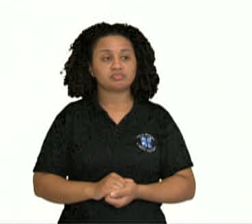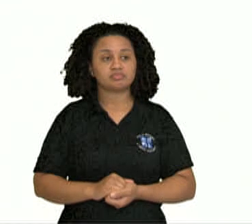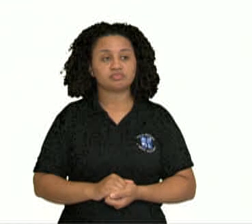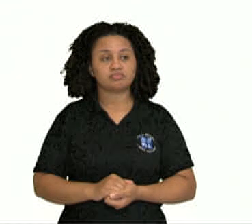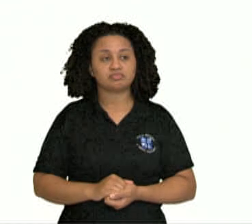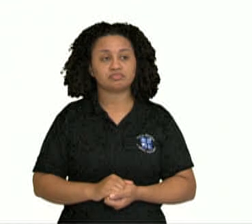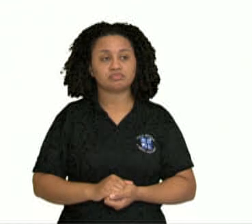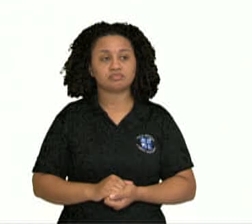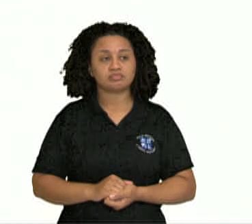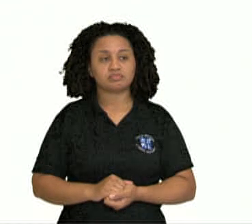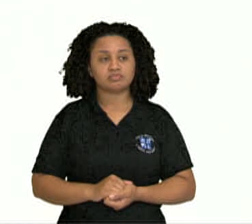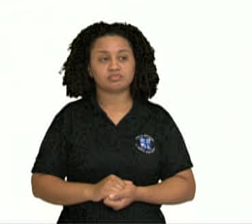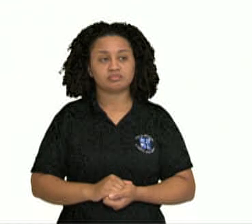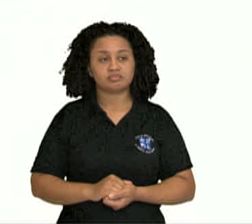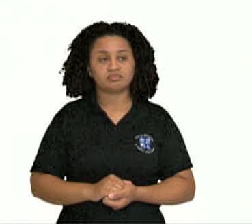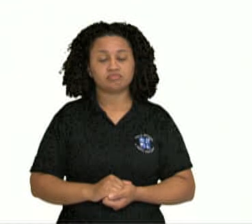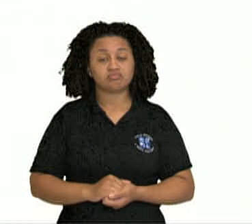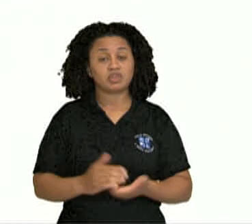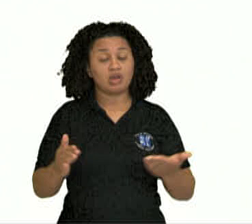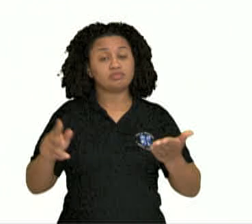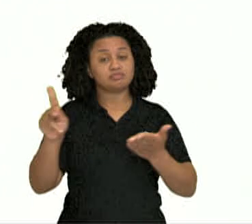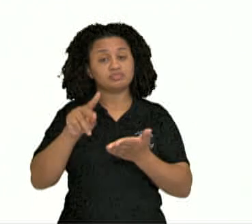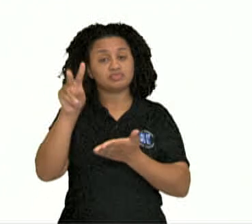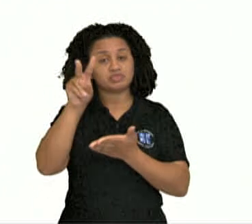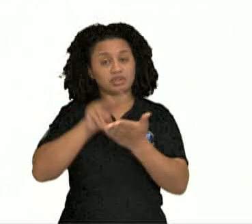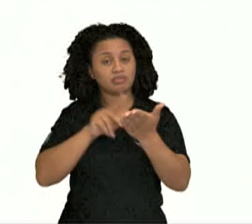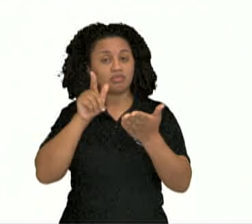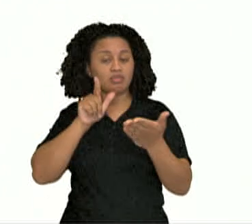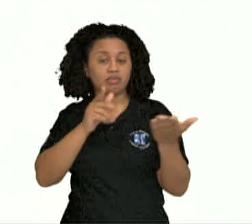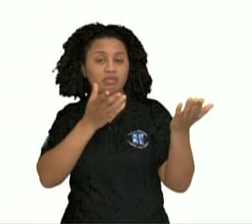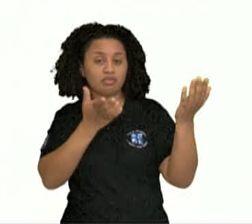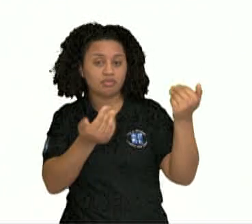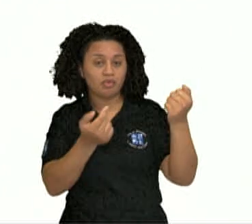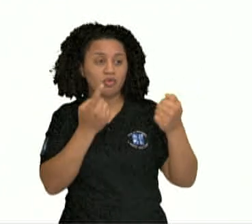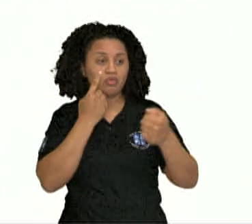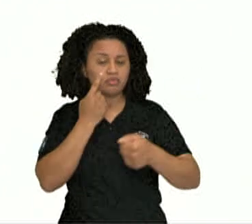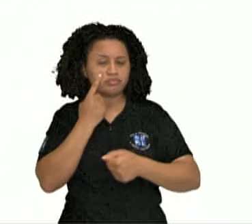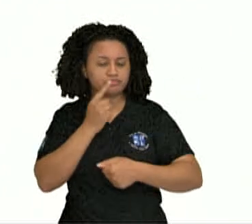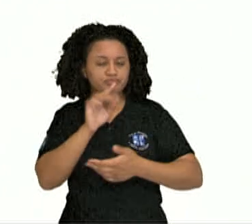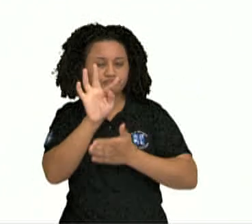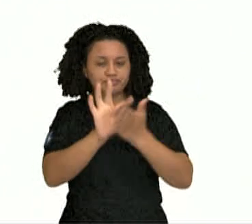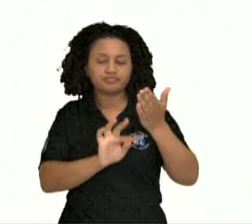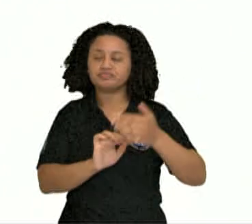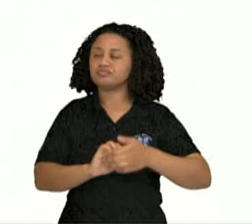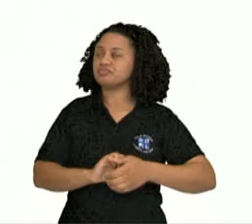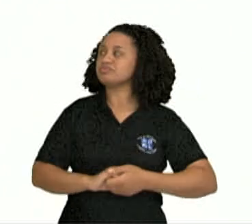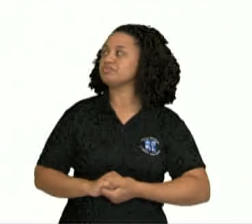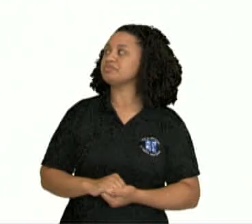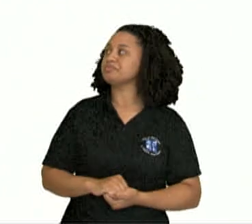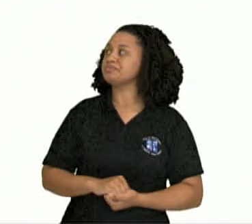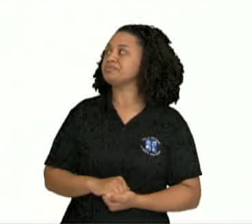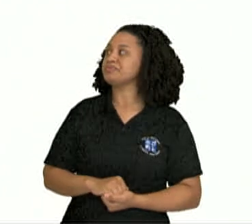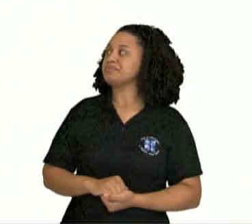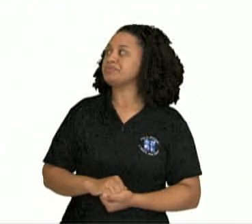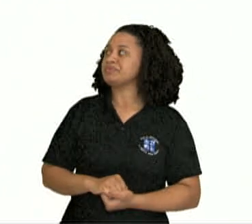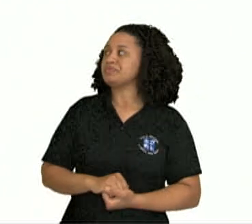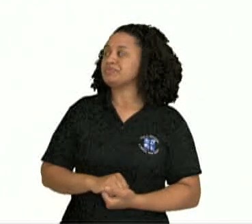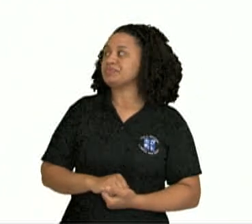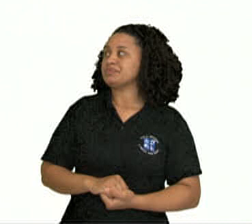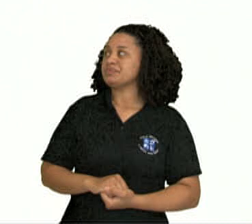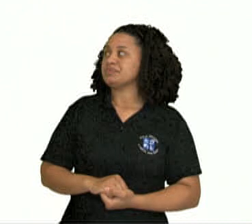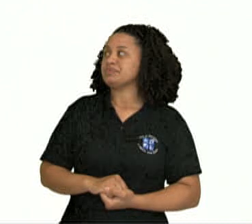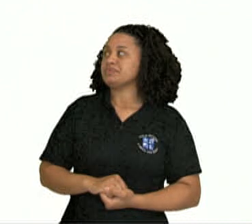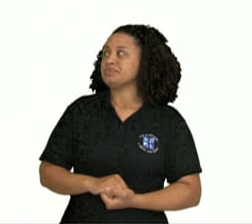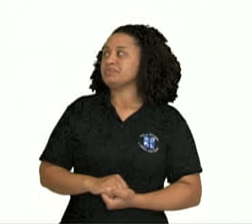corazón? No es difícil padecer del corazón. Basta tener una vida sedentaria, preocuparse por las